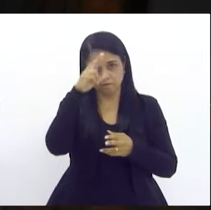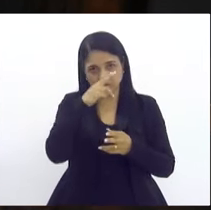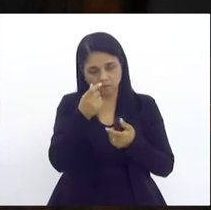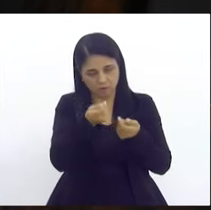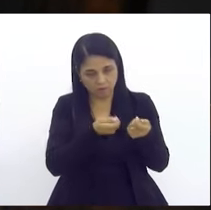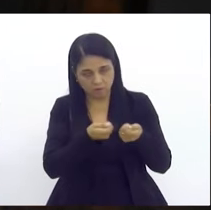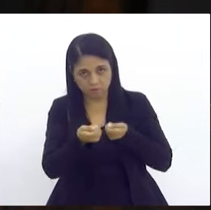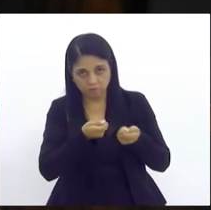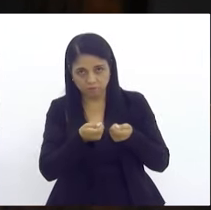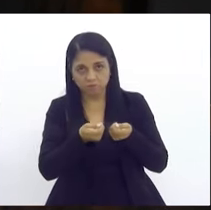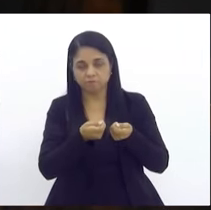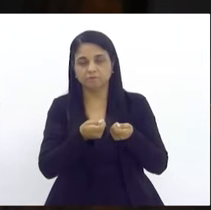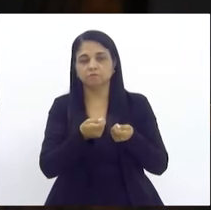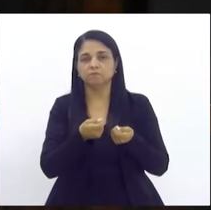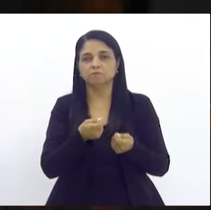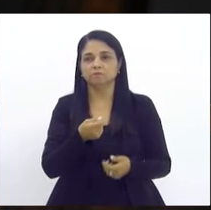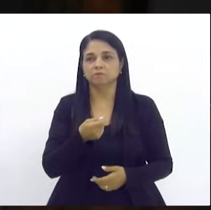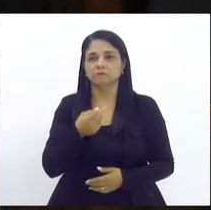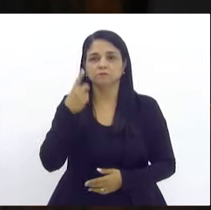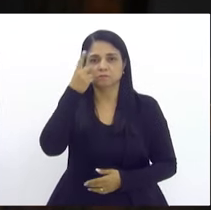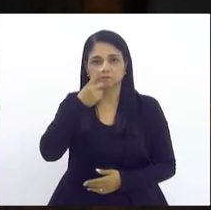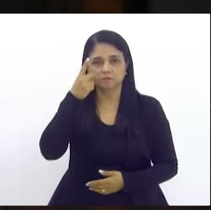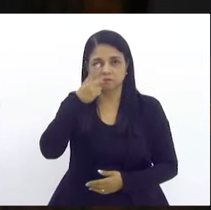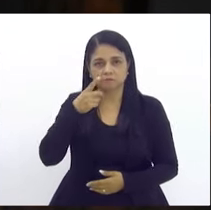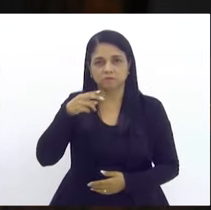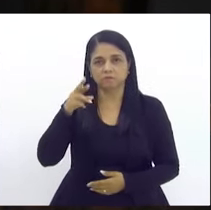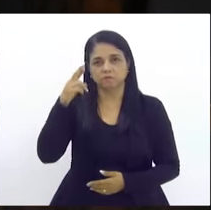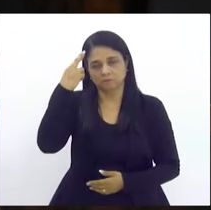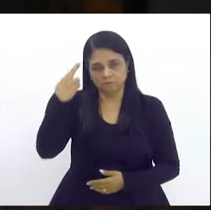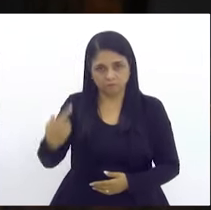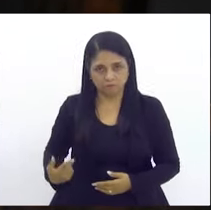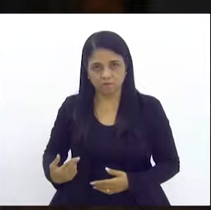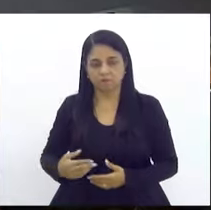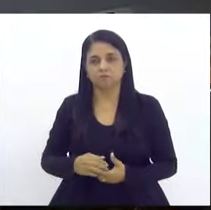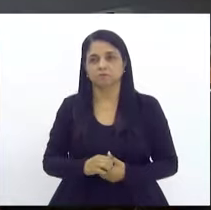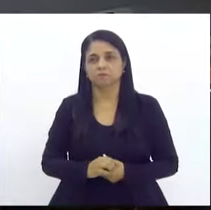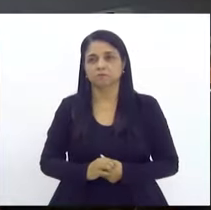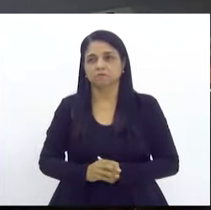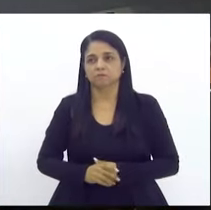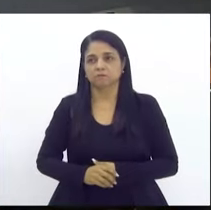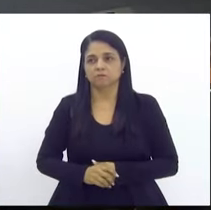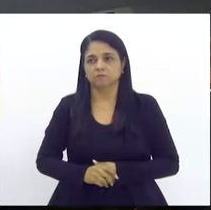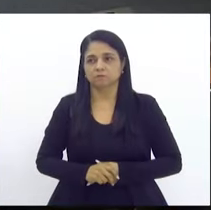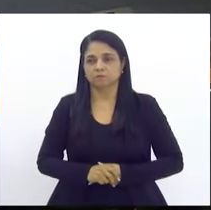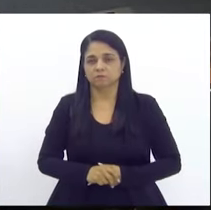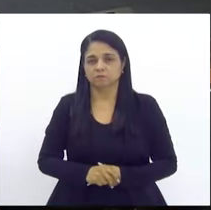e Controle, deputada Renata Souza.